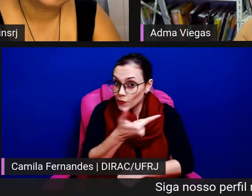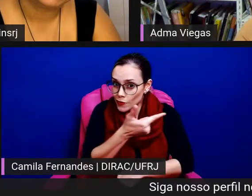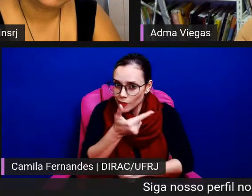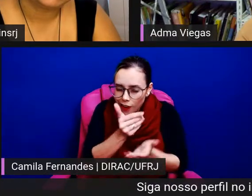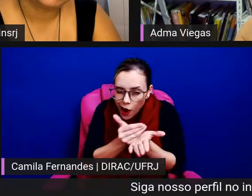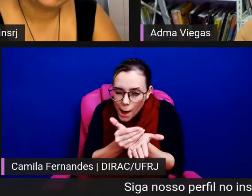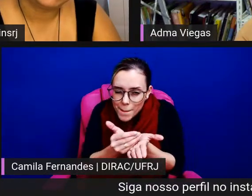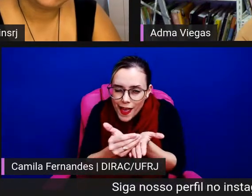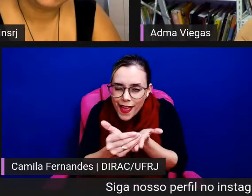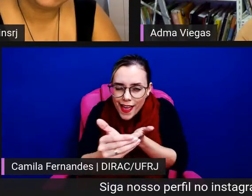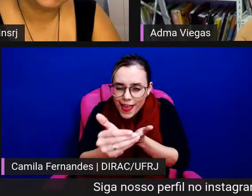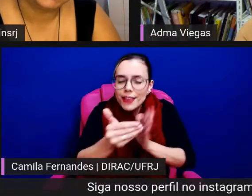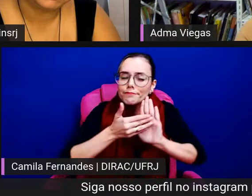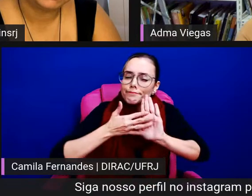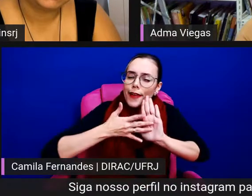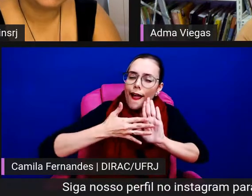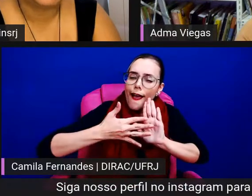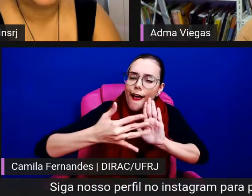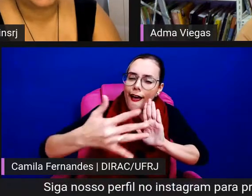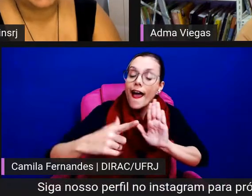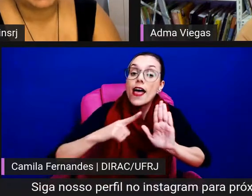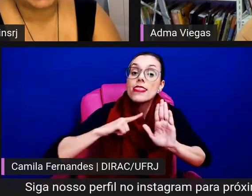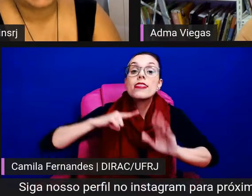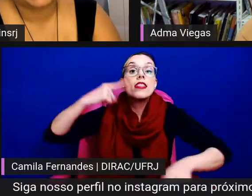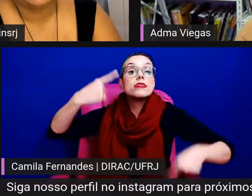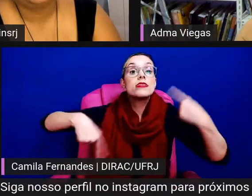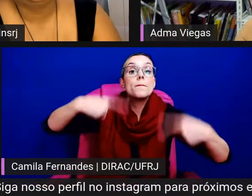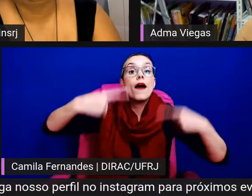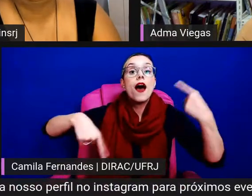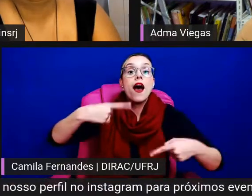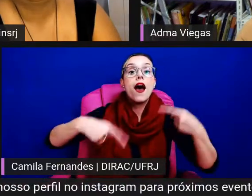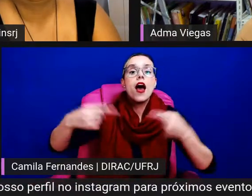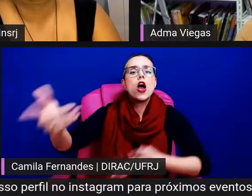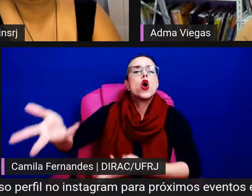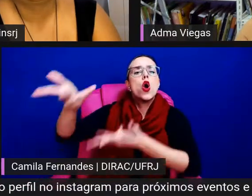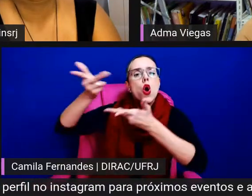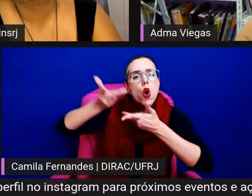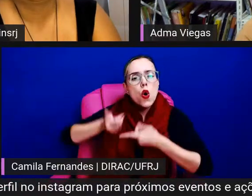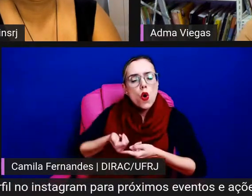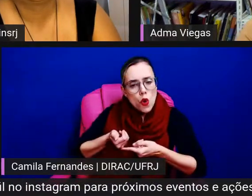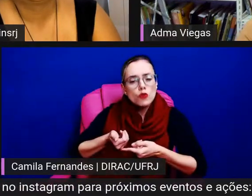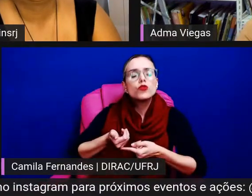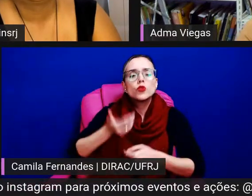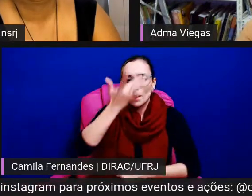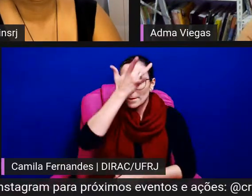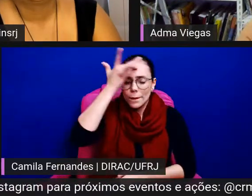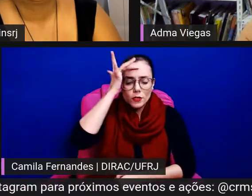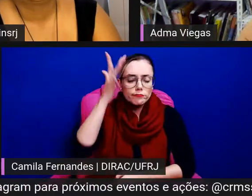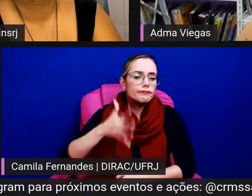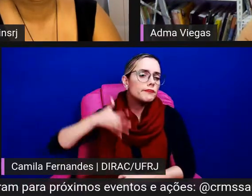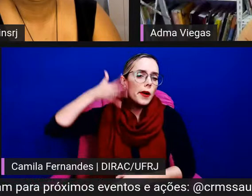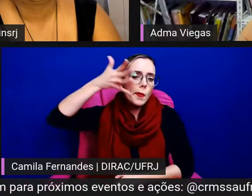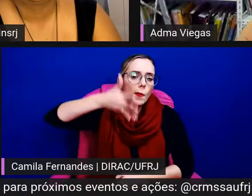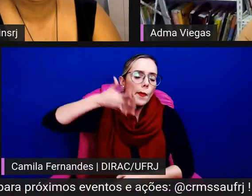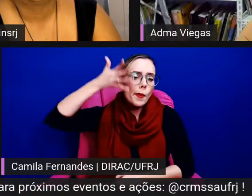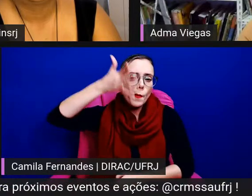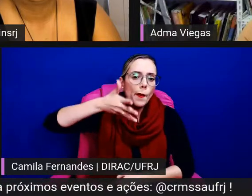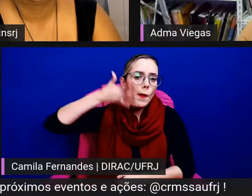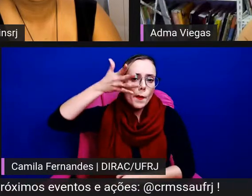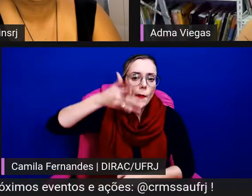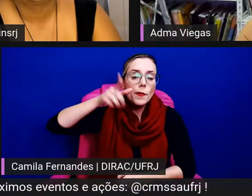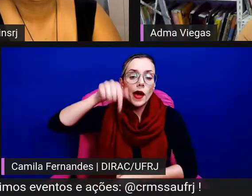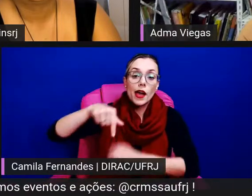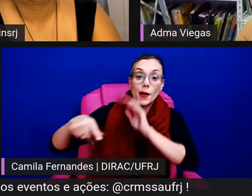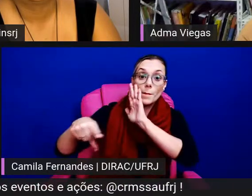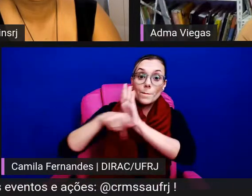gravados, debates com pessoas convidadas sobre temáticas ligadas aos direitos das mulheres e direitos humanos em